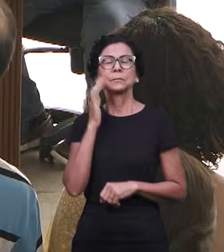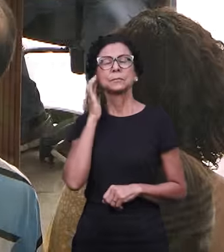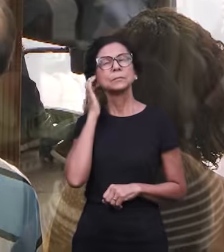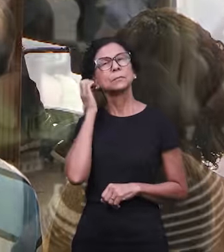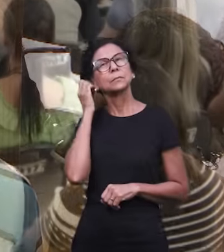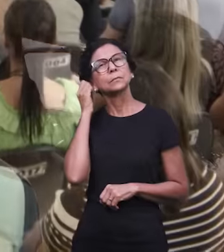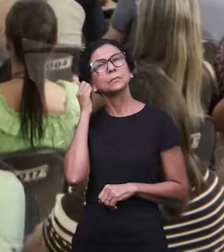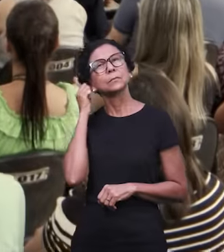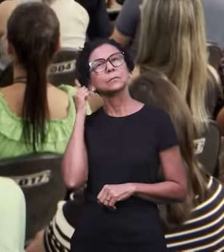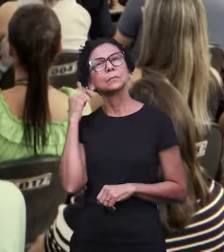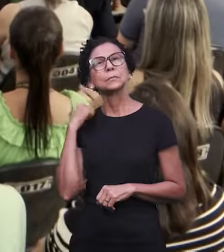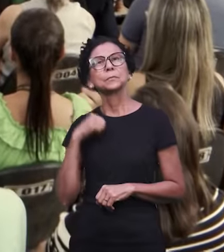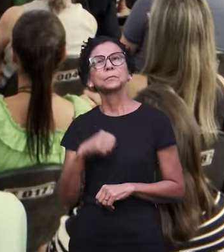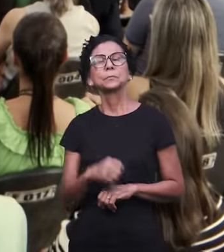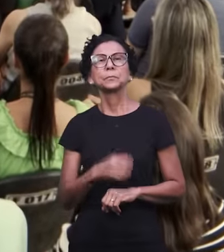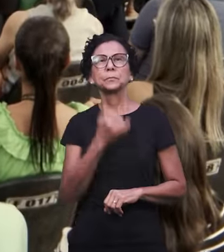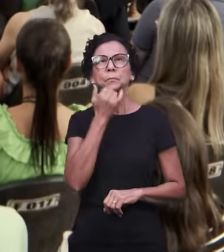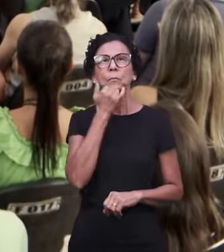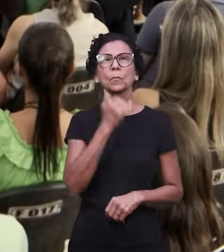Só a primeira estrofe.